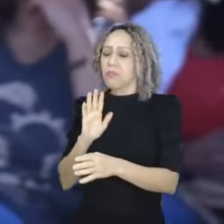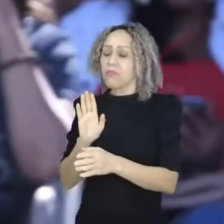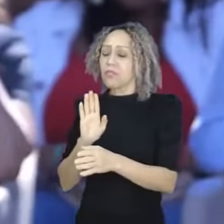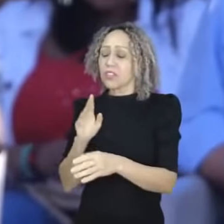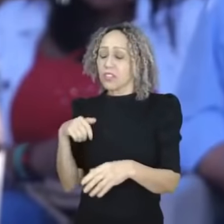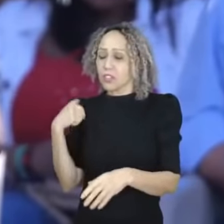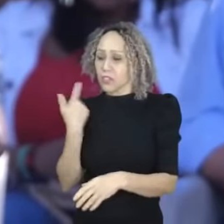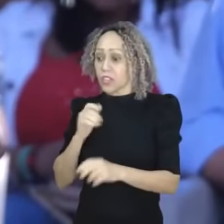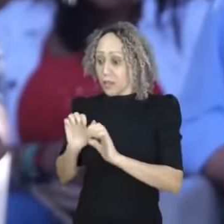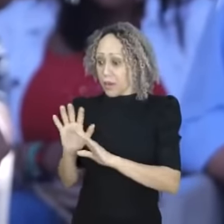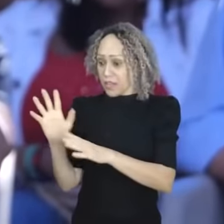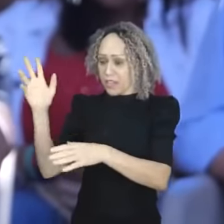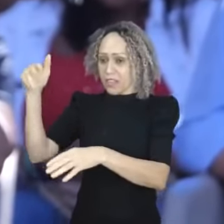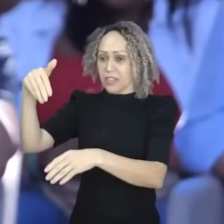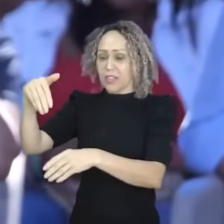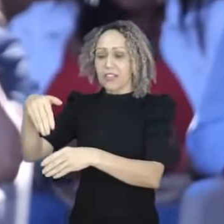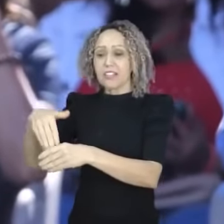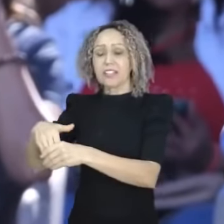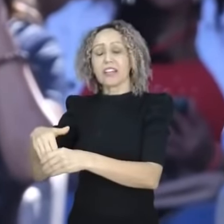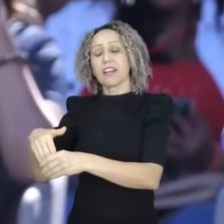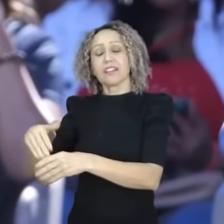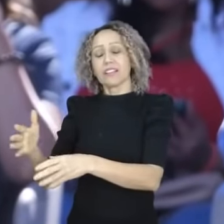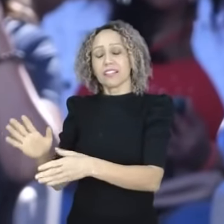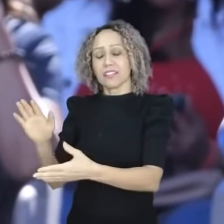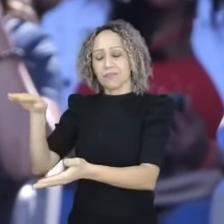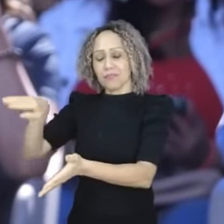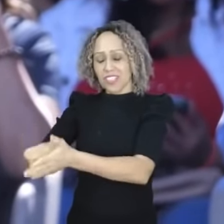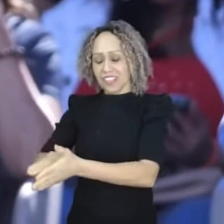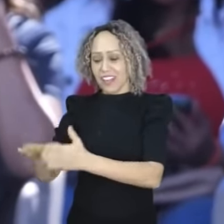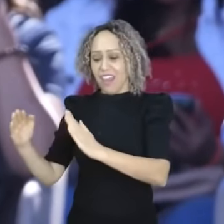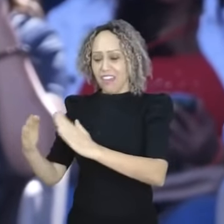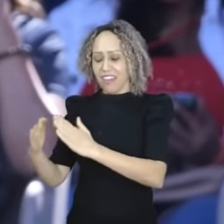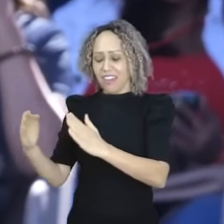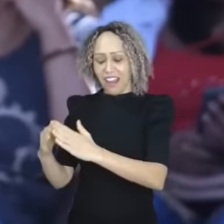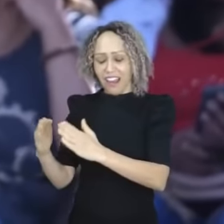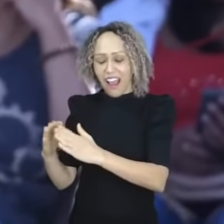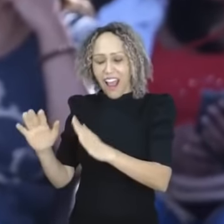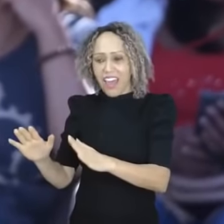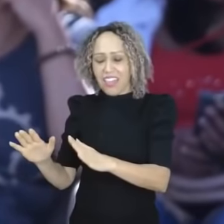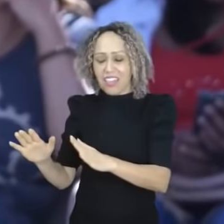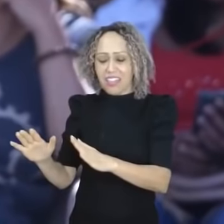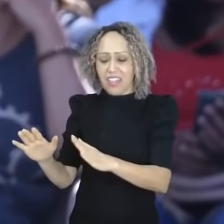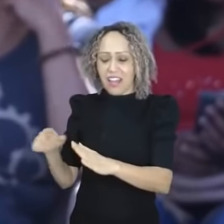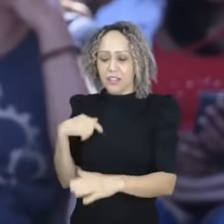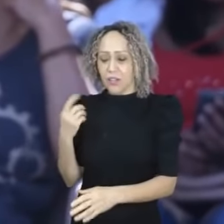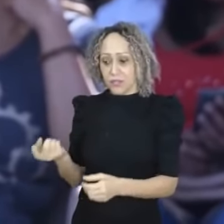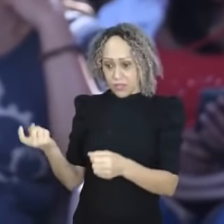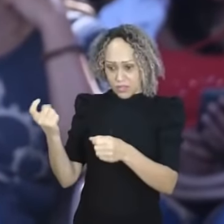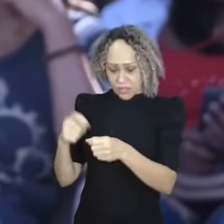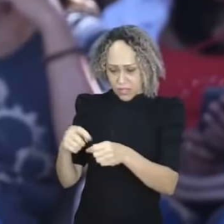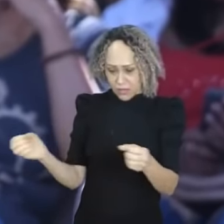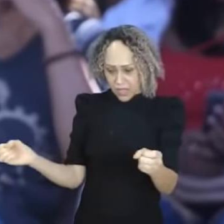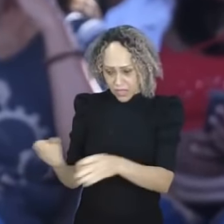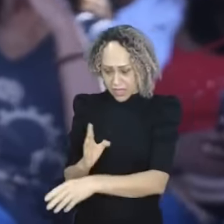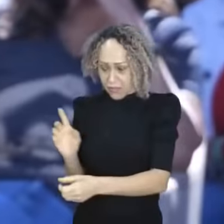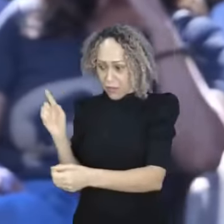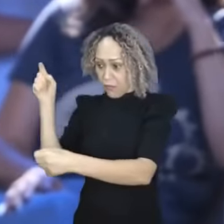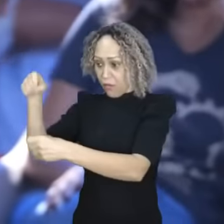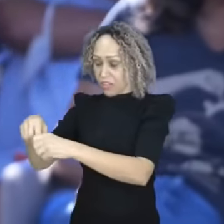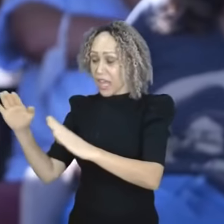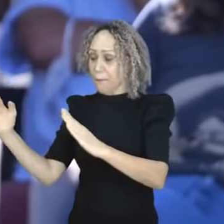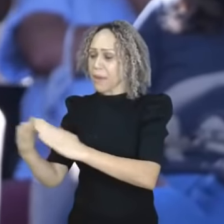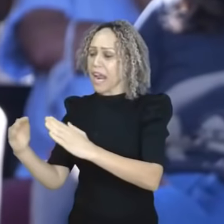cuidar do filho. E o maridão senta na televisão e fala, ô bem, bem, dá uma cerveja, bem, dá um copo d'água,